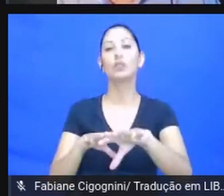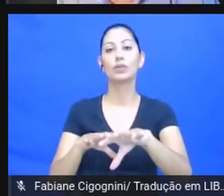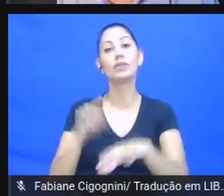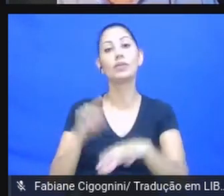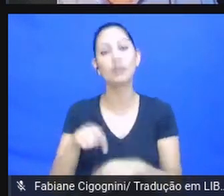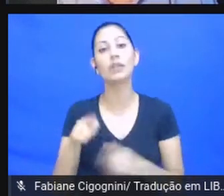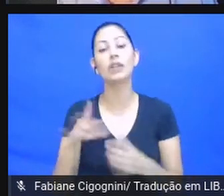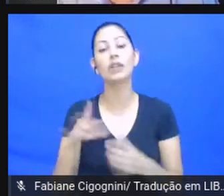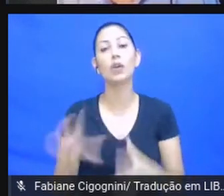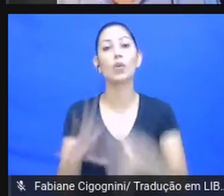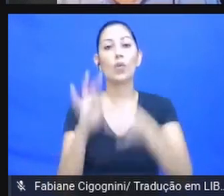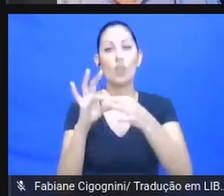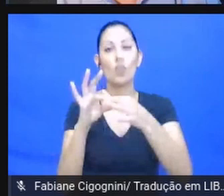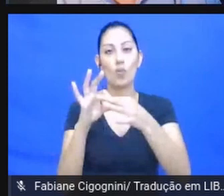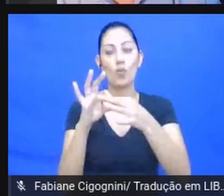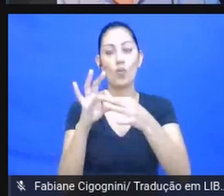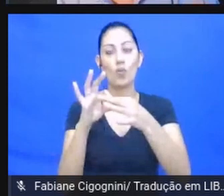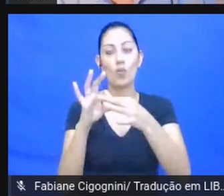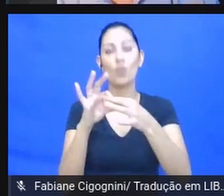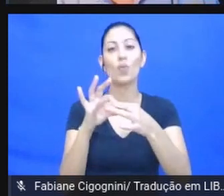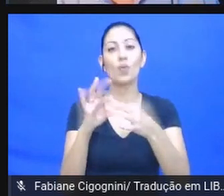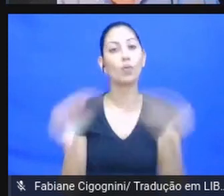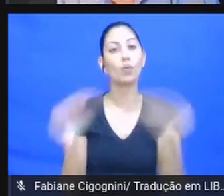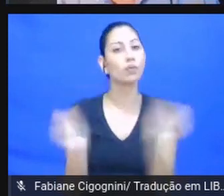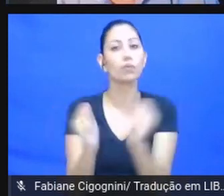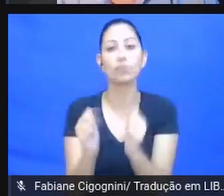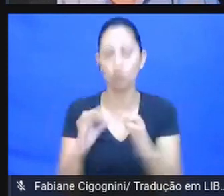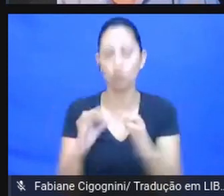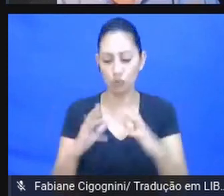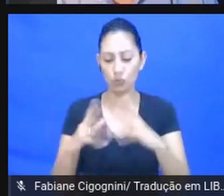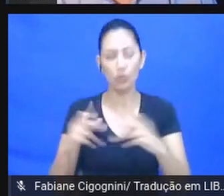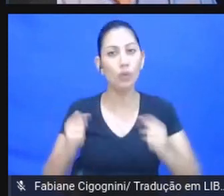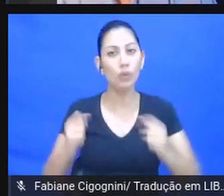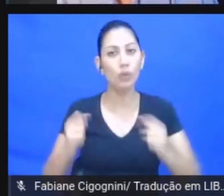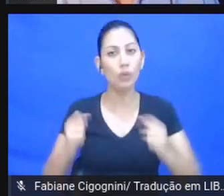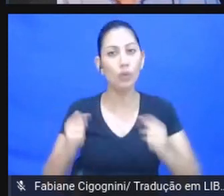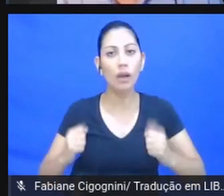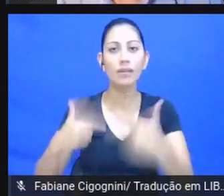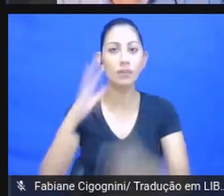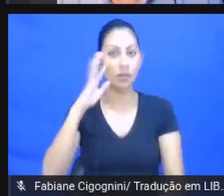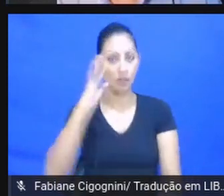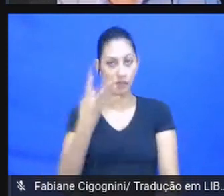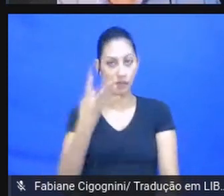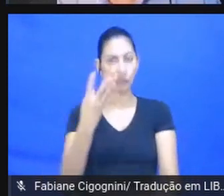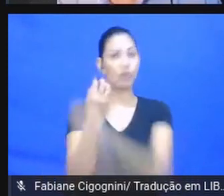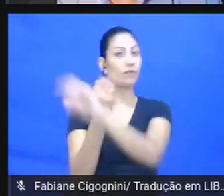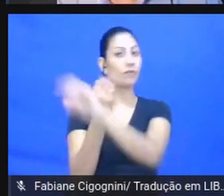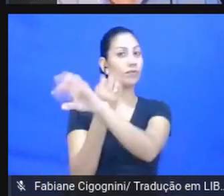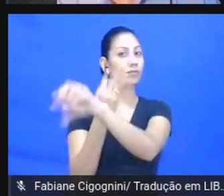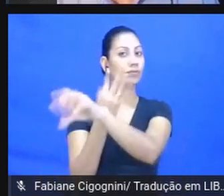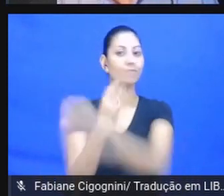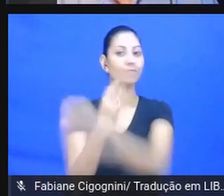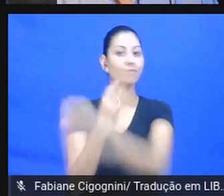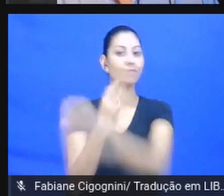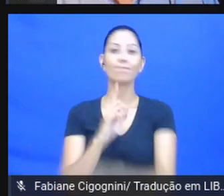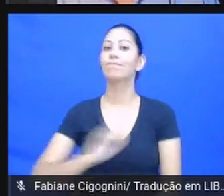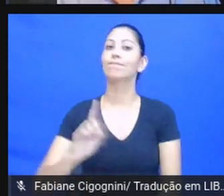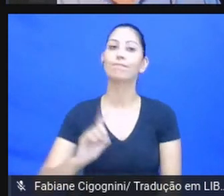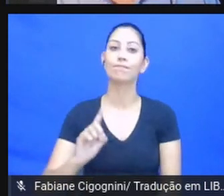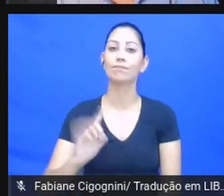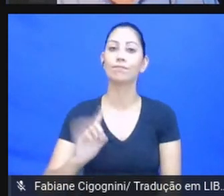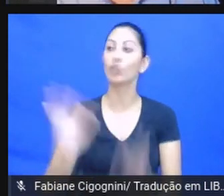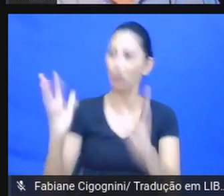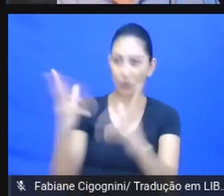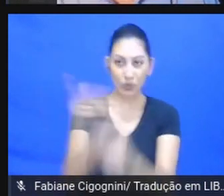a união nem tudo se resolve online, nem todo mundo tem acesso online,